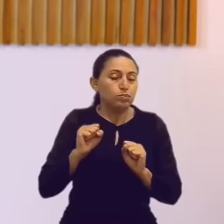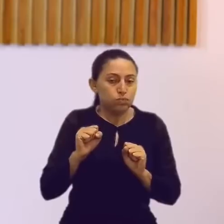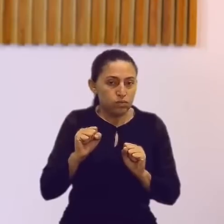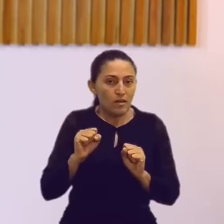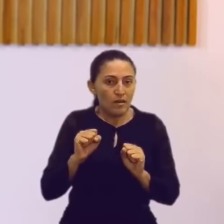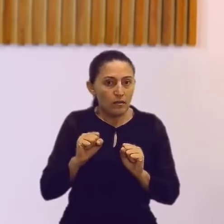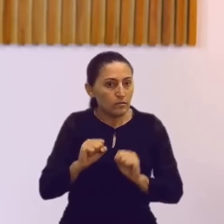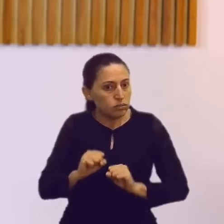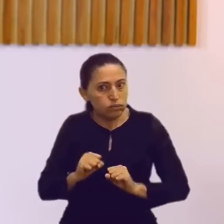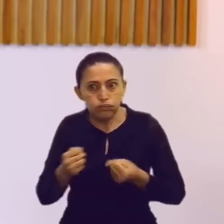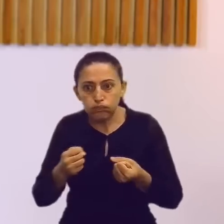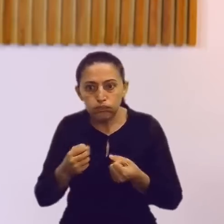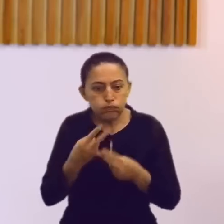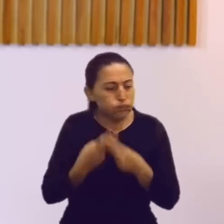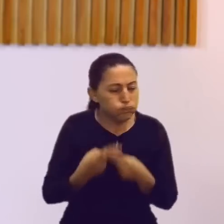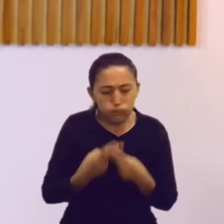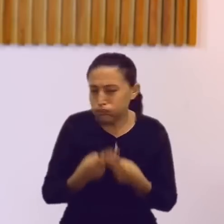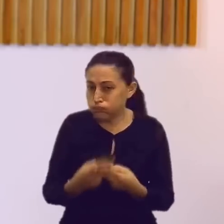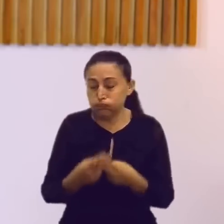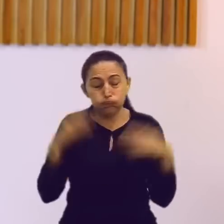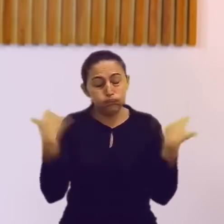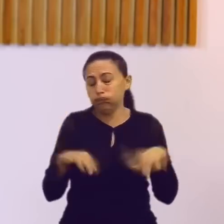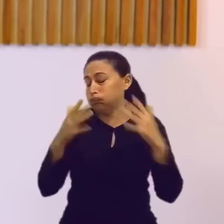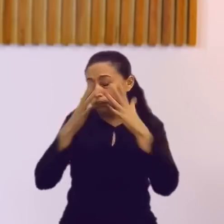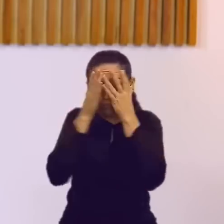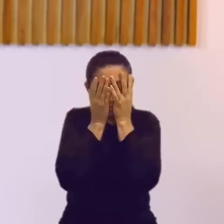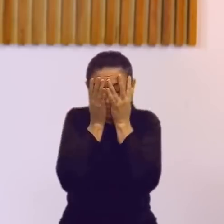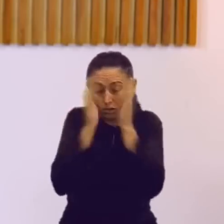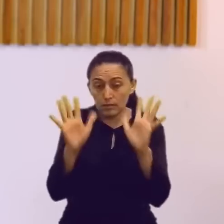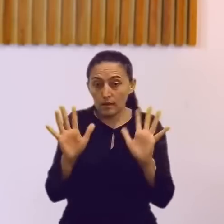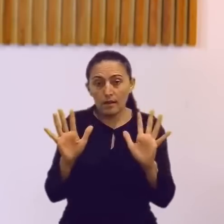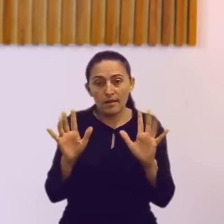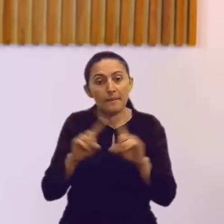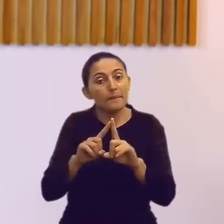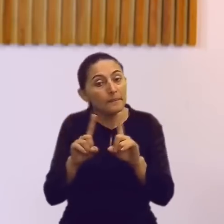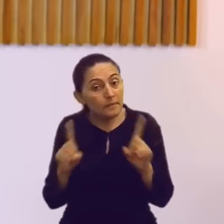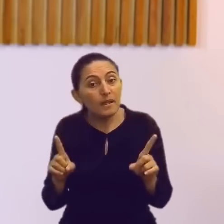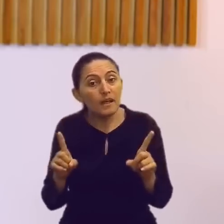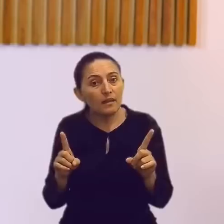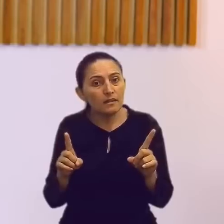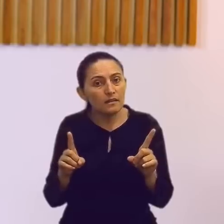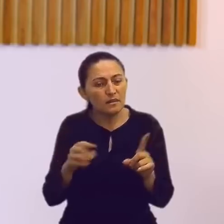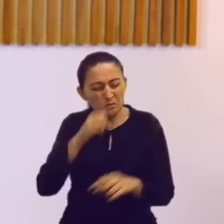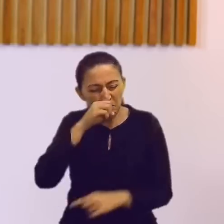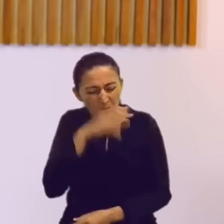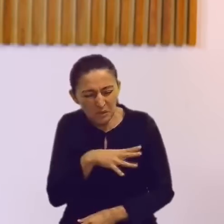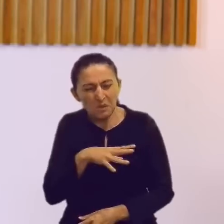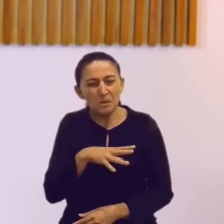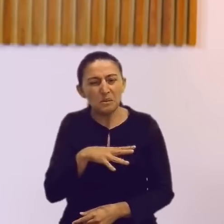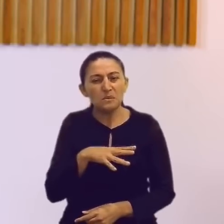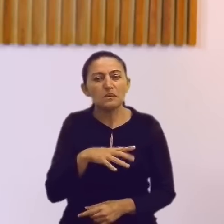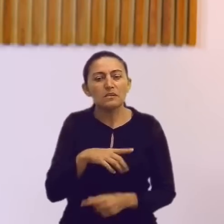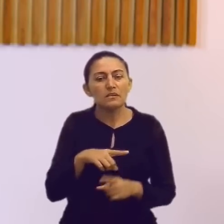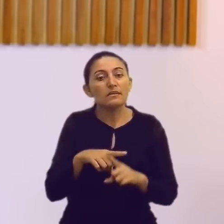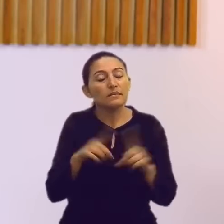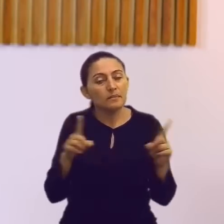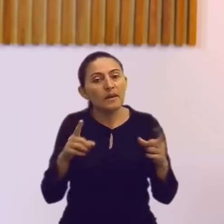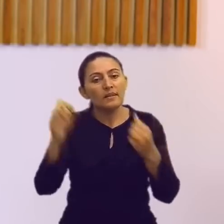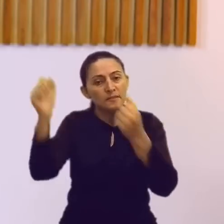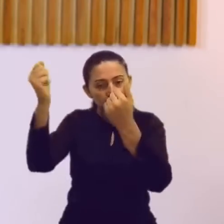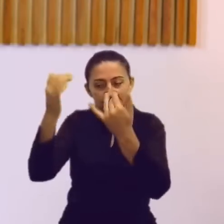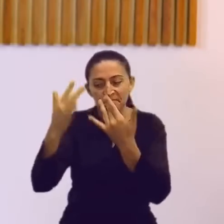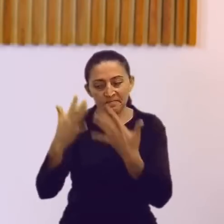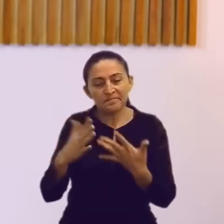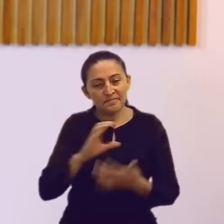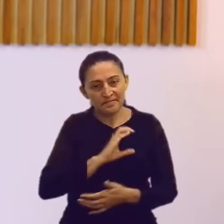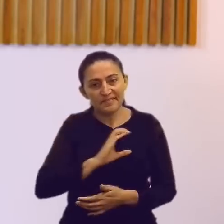sem paciência, uma pessoa que não tem domínio próprio, uma pessoa rude. A graça de Cristo pode fazer